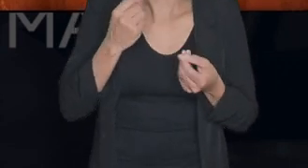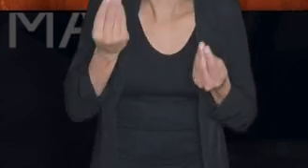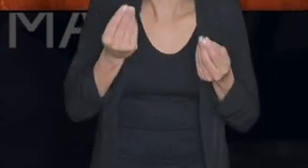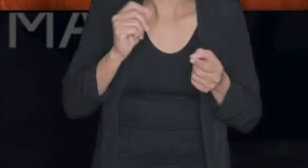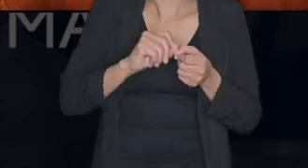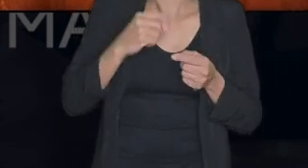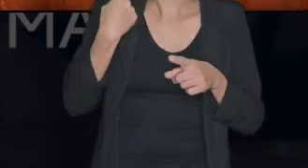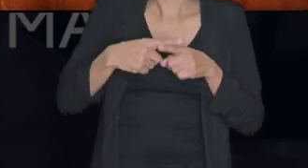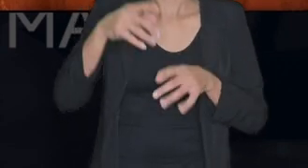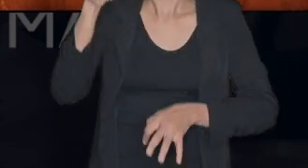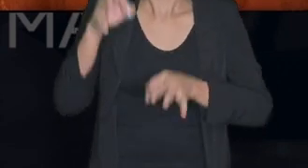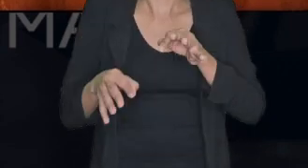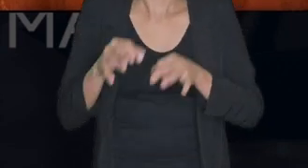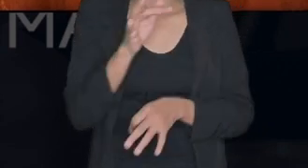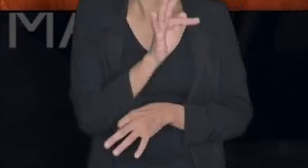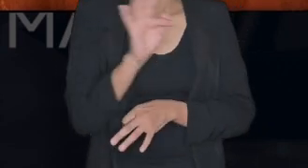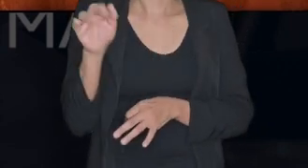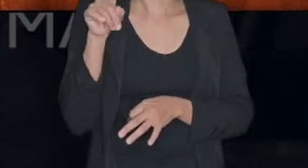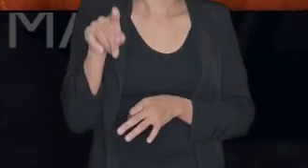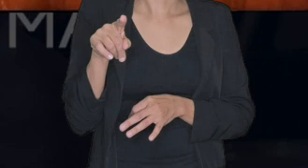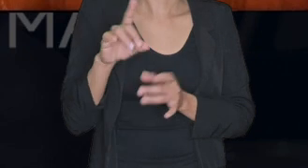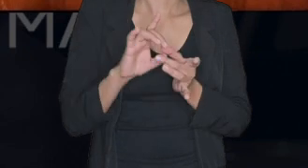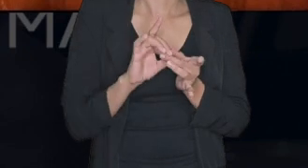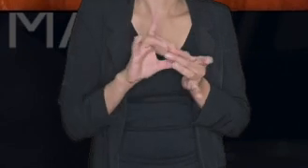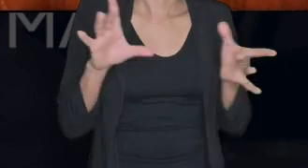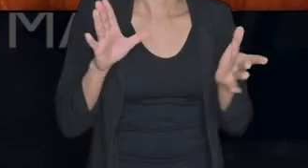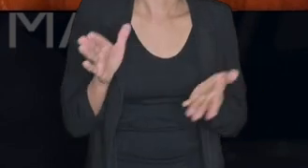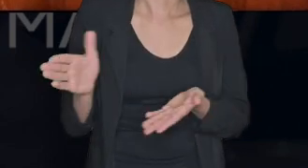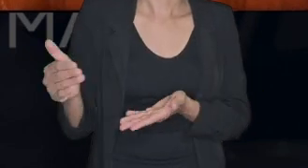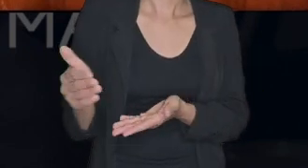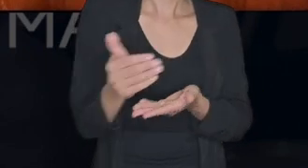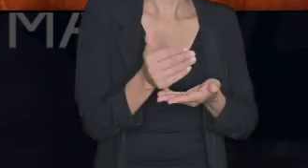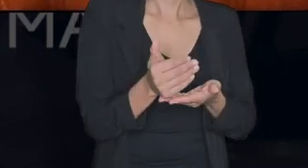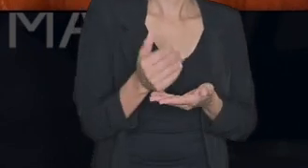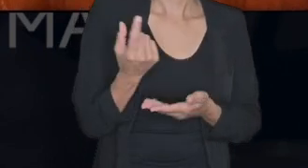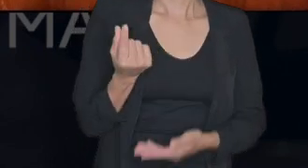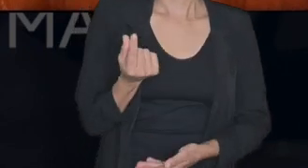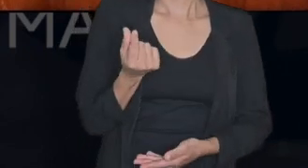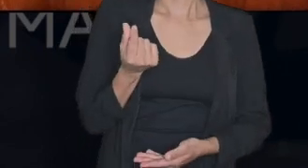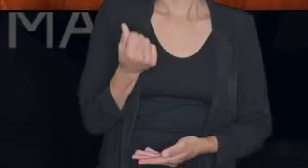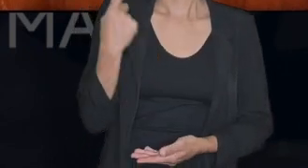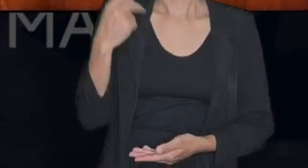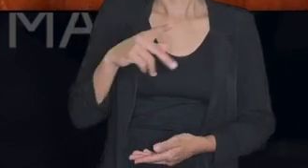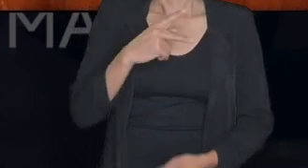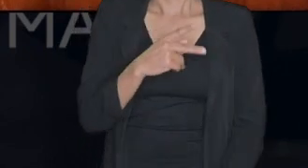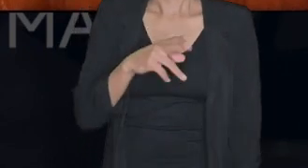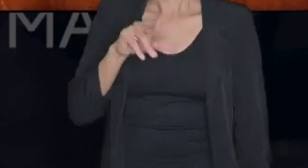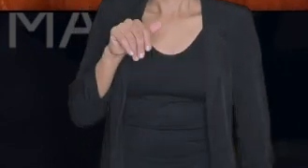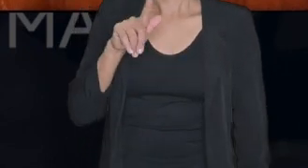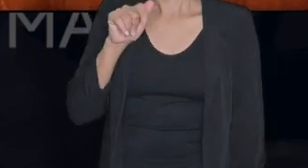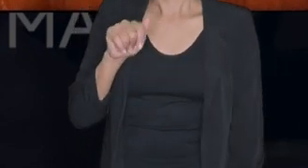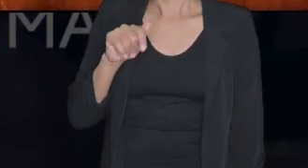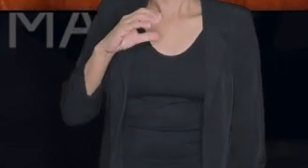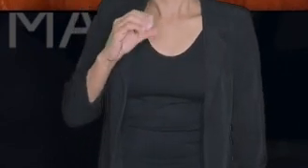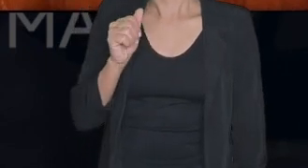o levantamento de um valor de precatório. Algo